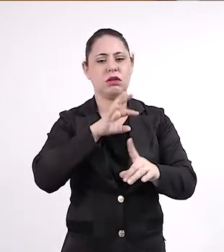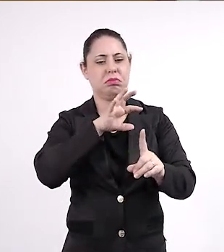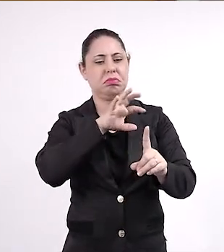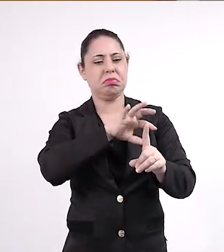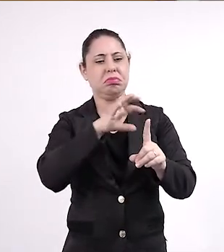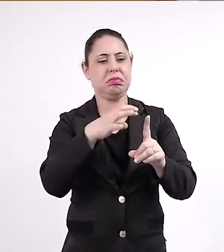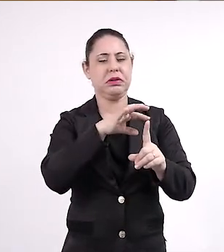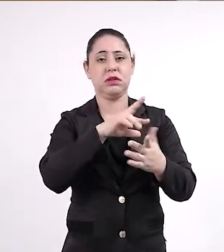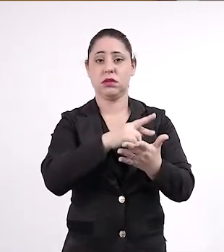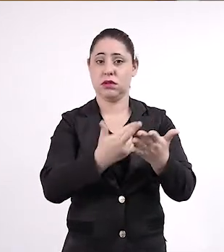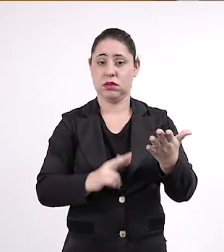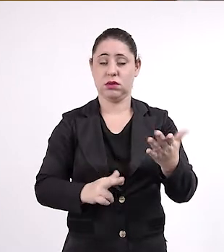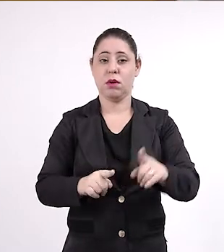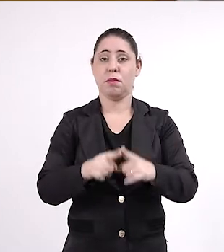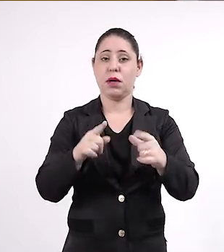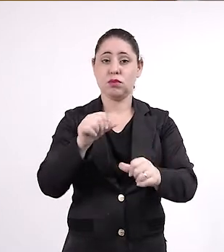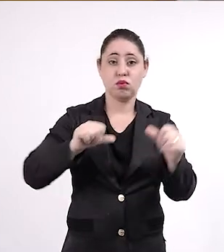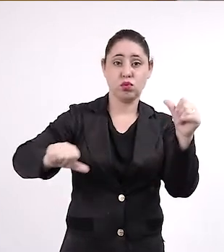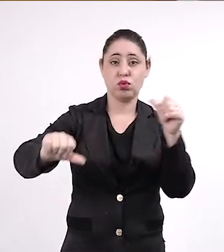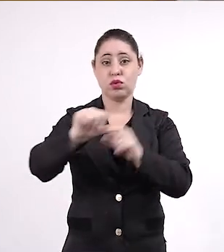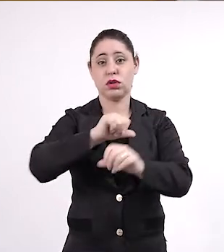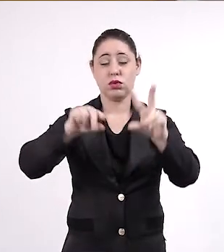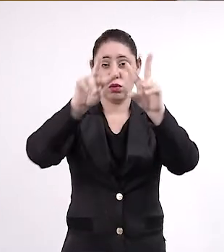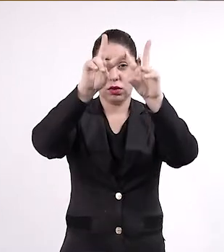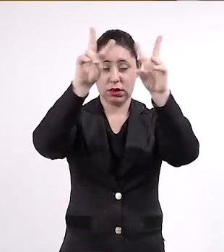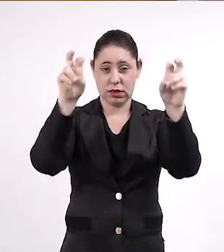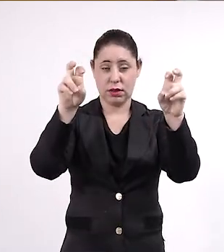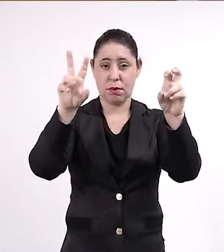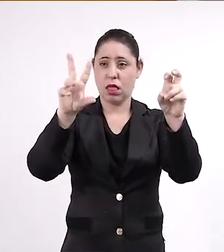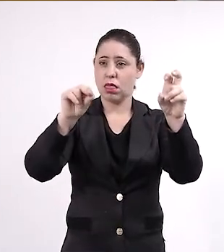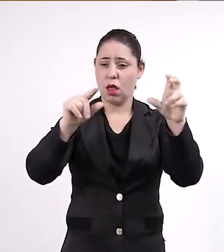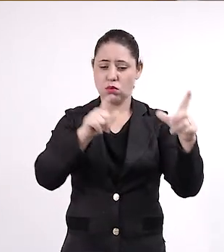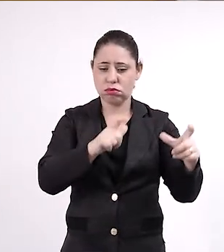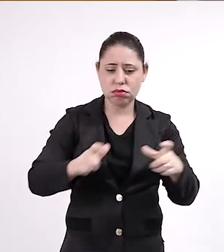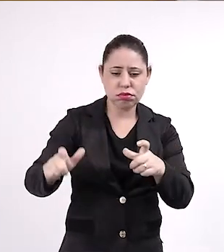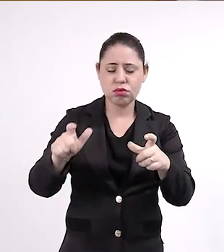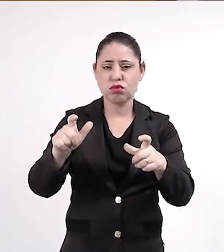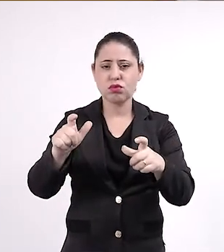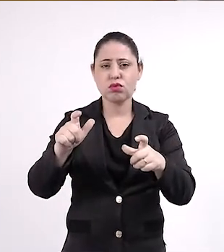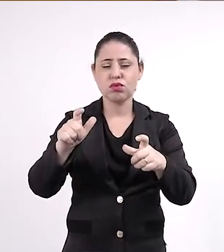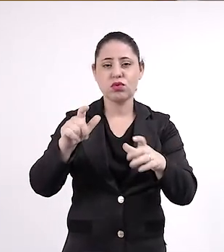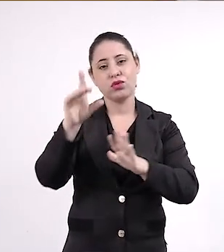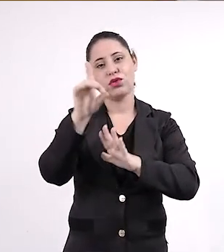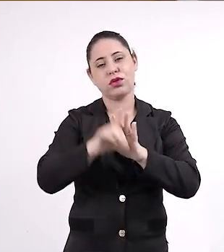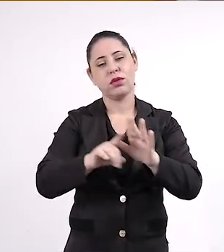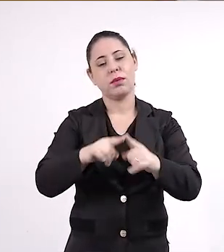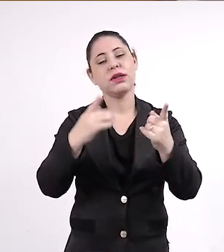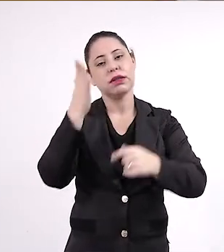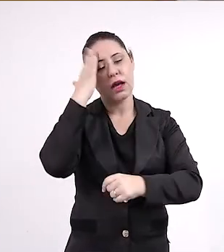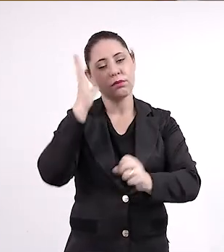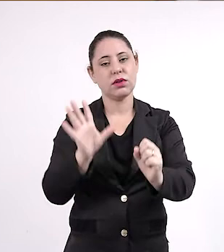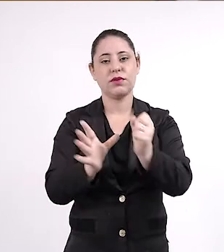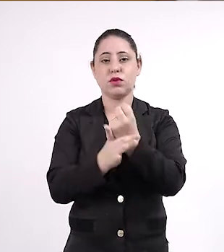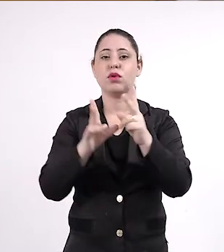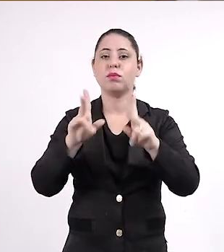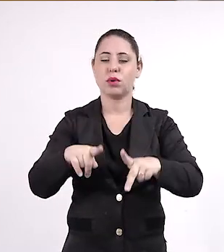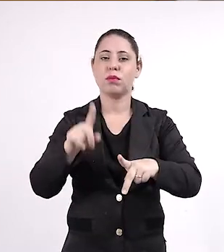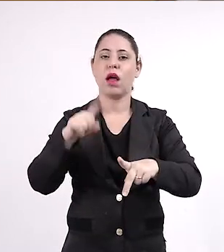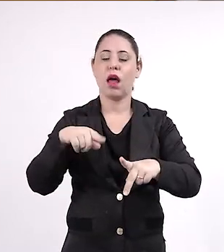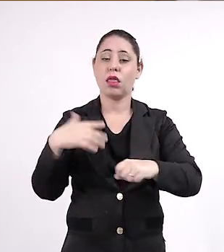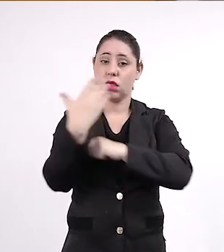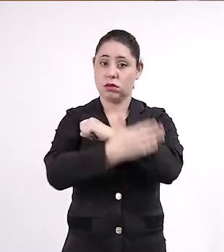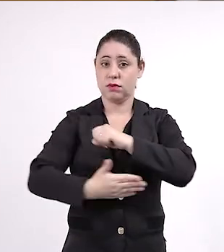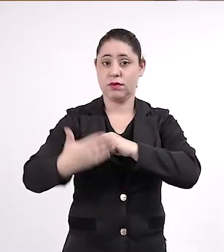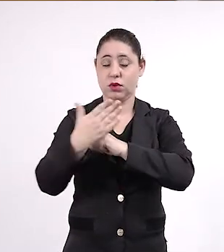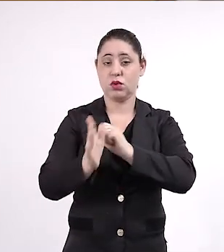tanta repercussão nesse relatório, né? Mas mudando um pouco de assunto, não sobre as áreas do direito, né? Até porque a gente sabe que o defensor público,